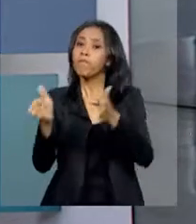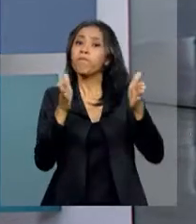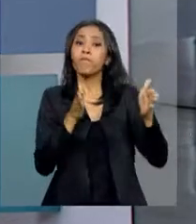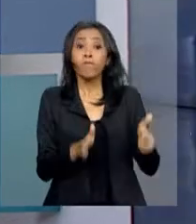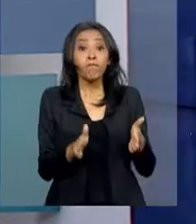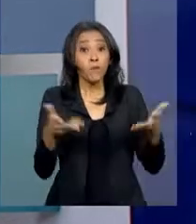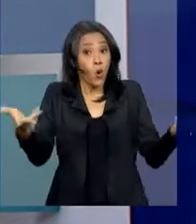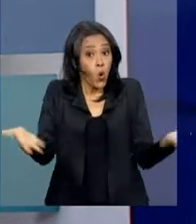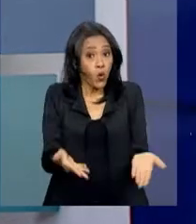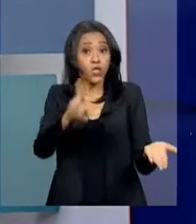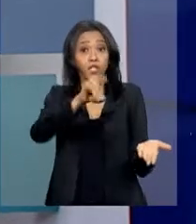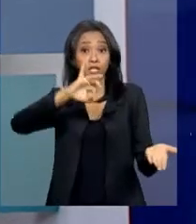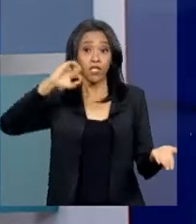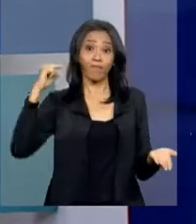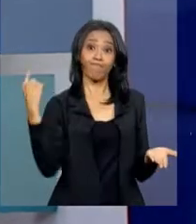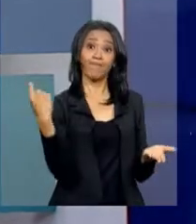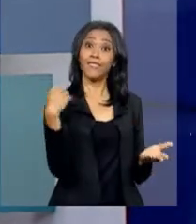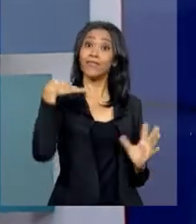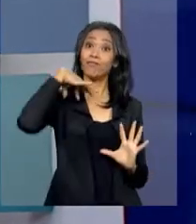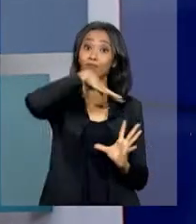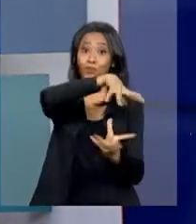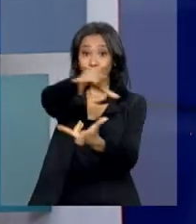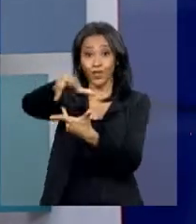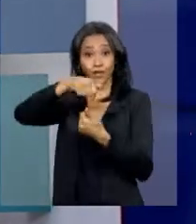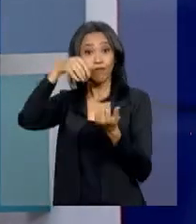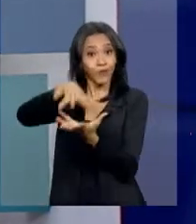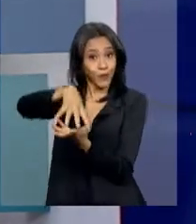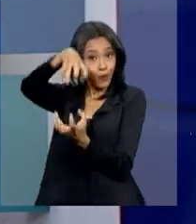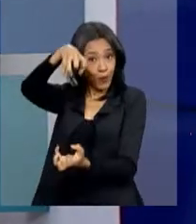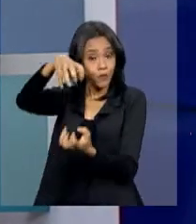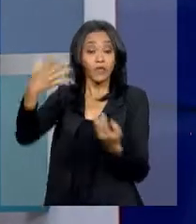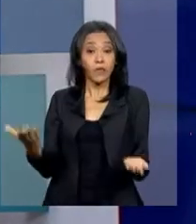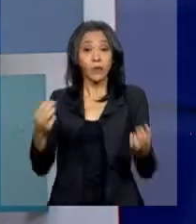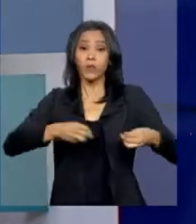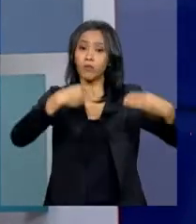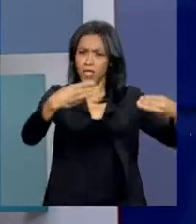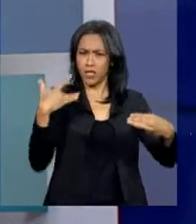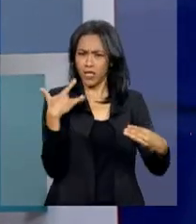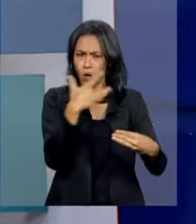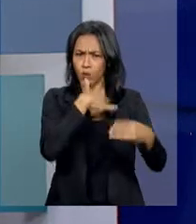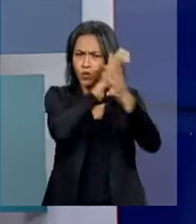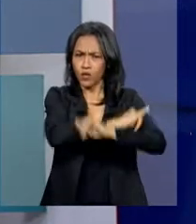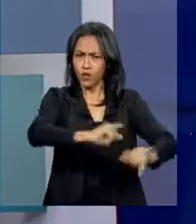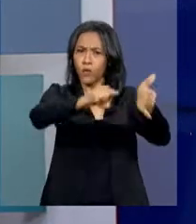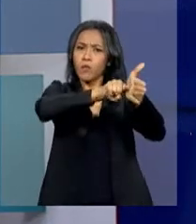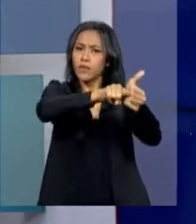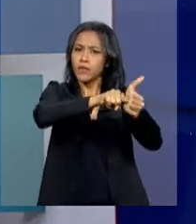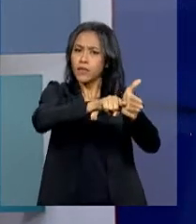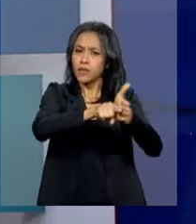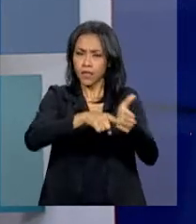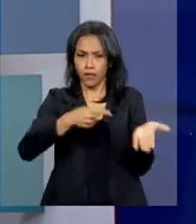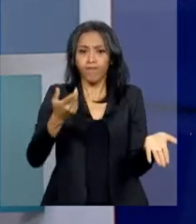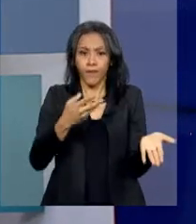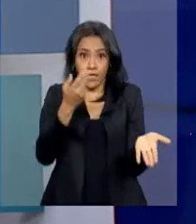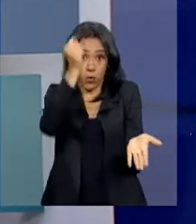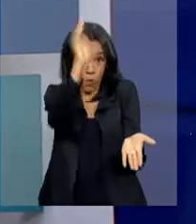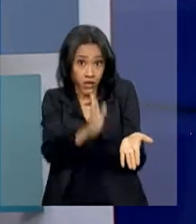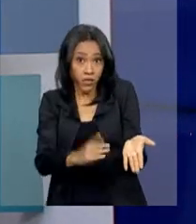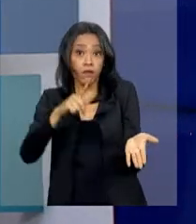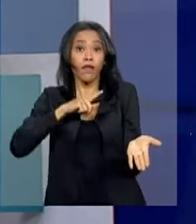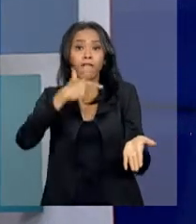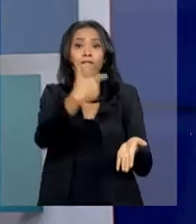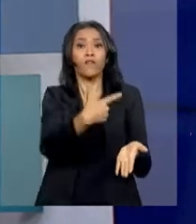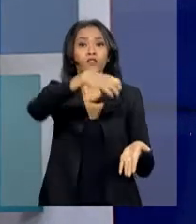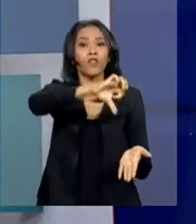olha hoje é dia internacional do idoso eo ministério da saúde divulgou um estudo que mostra que o brasil tem 29 milhões